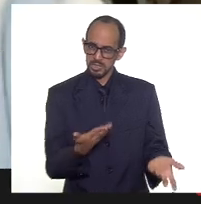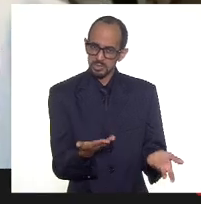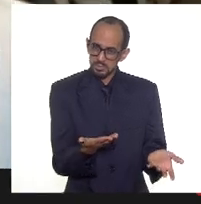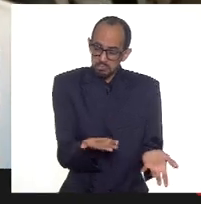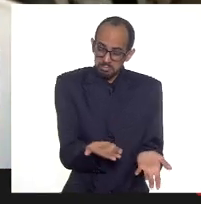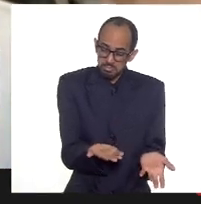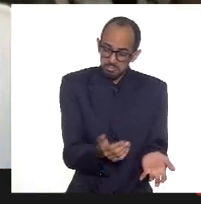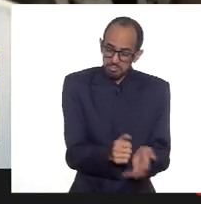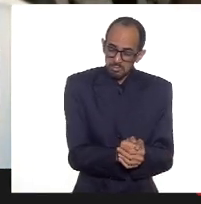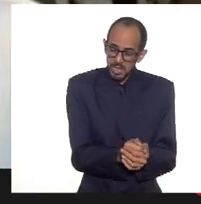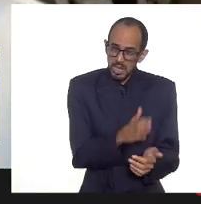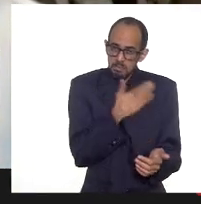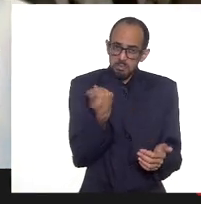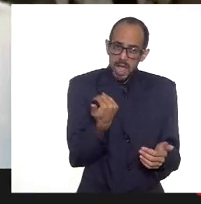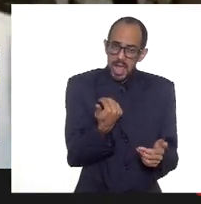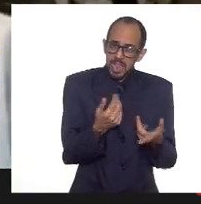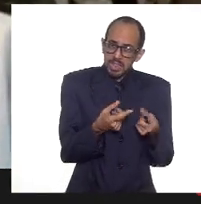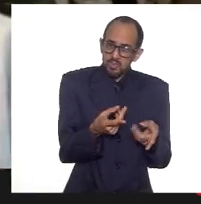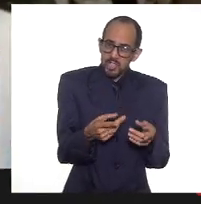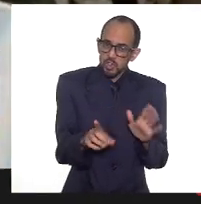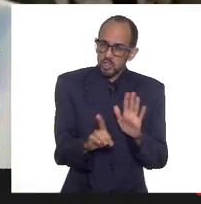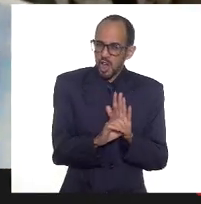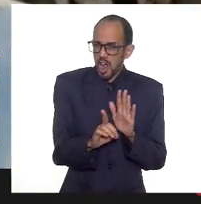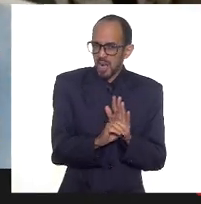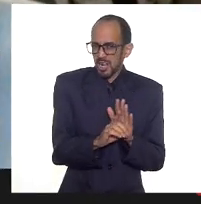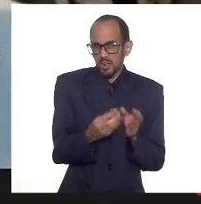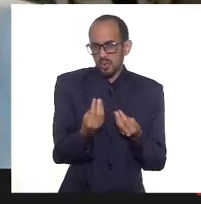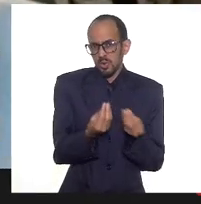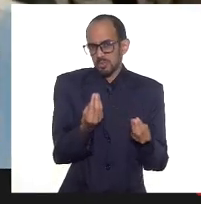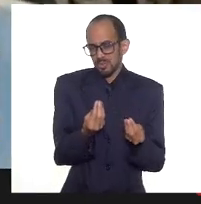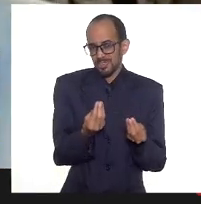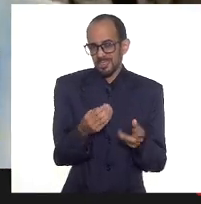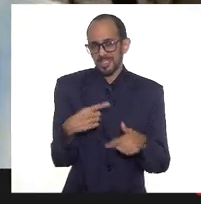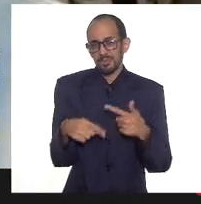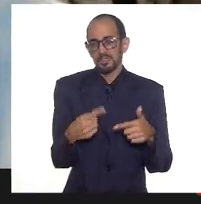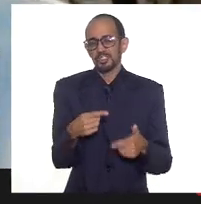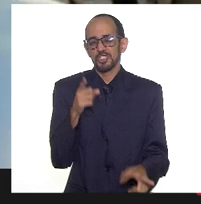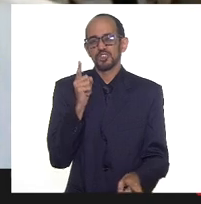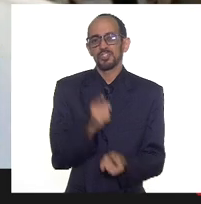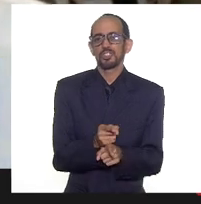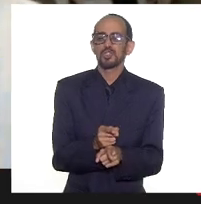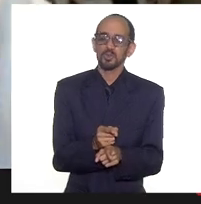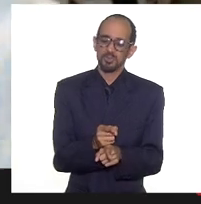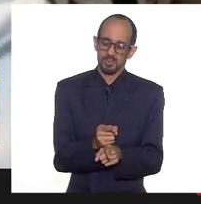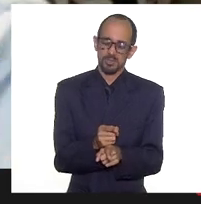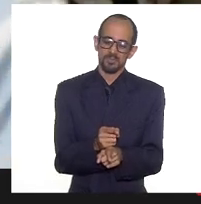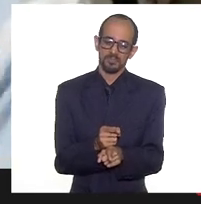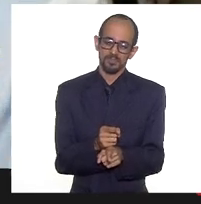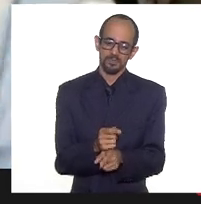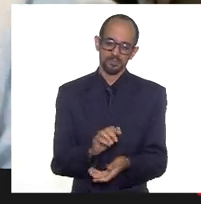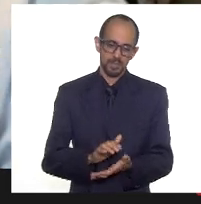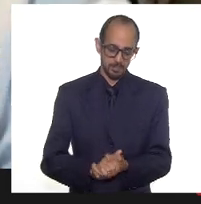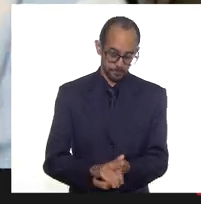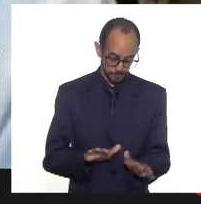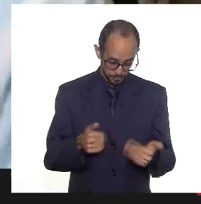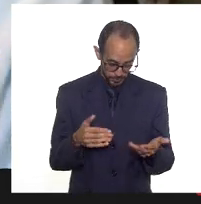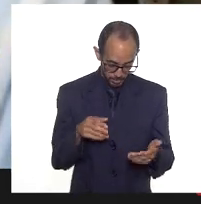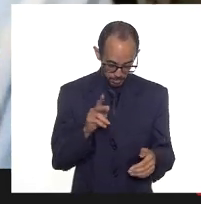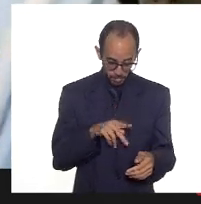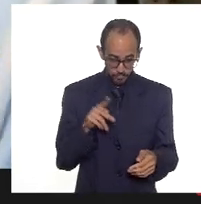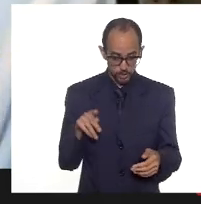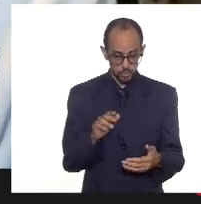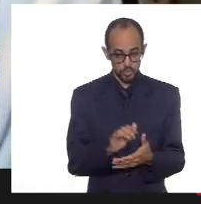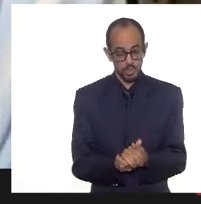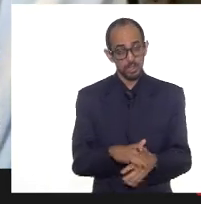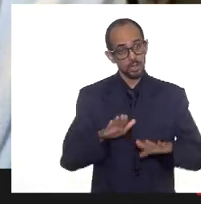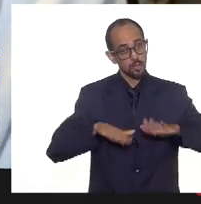trafica. Como é que pode isso daí? E aí que nós fomos descobrindo aos poucos e puxando o fio da meada. Então, professor, talvez isso ajude um